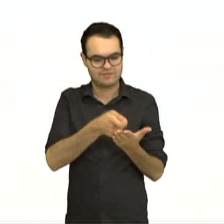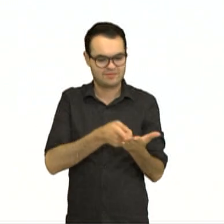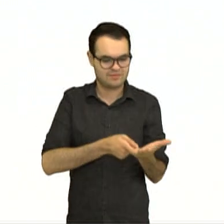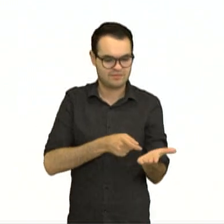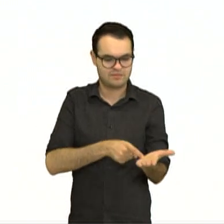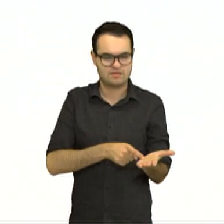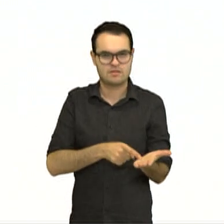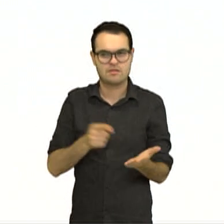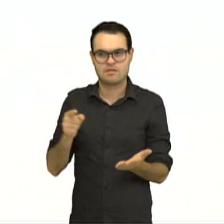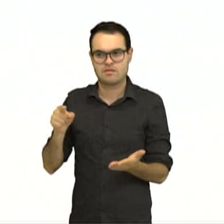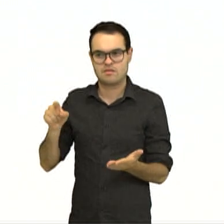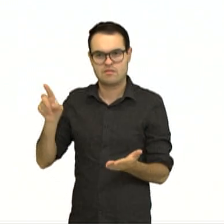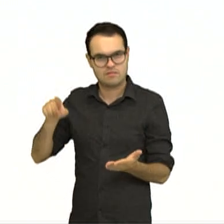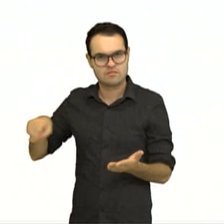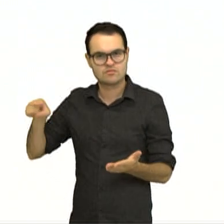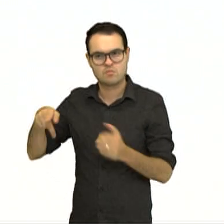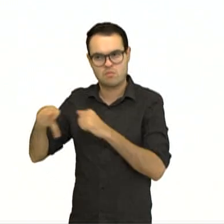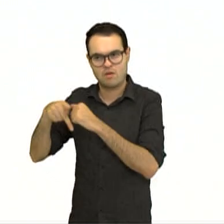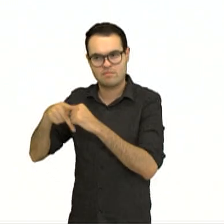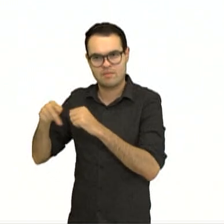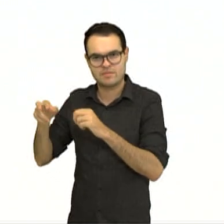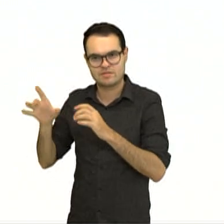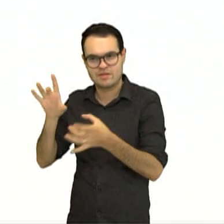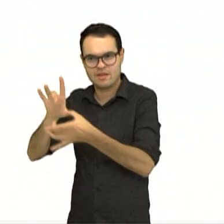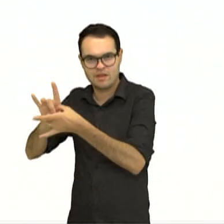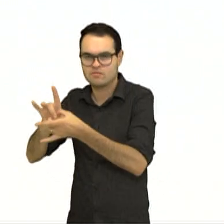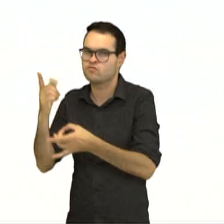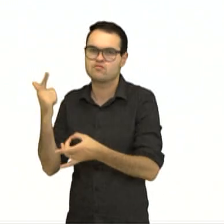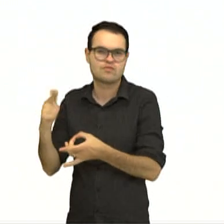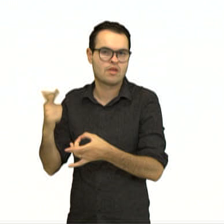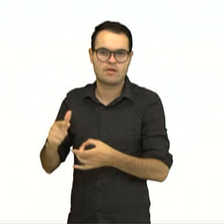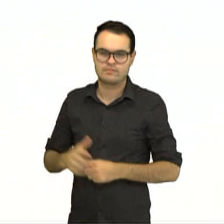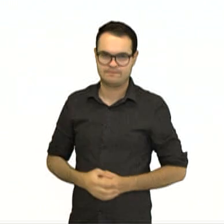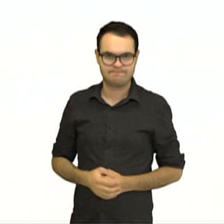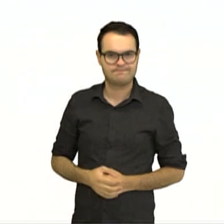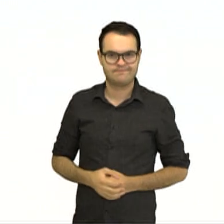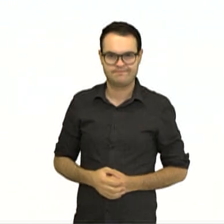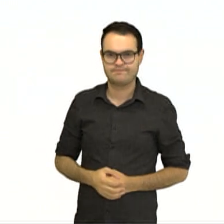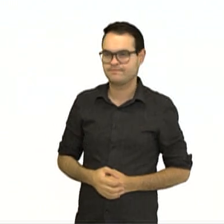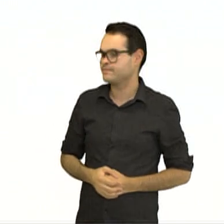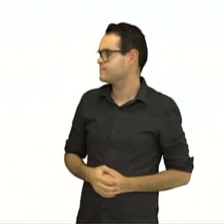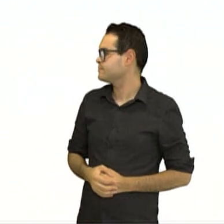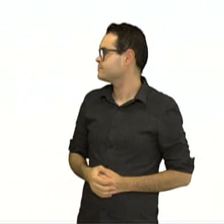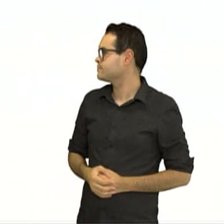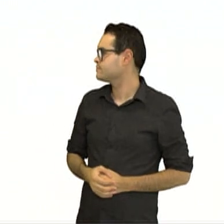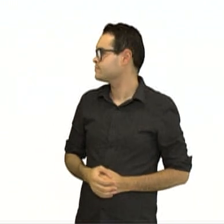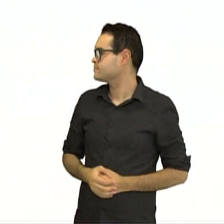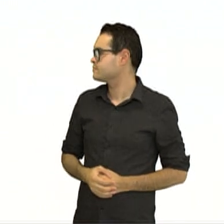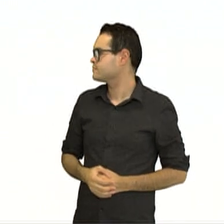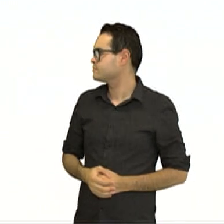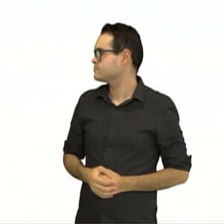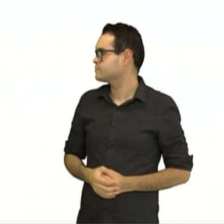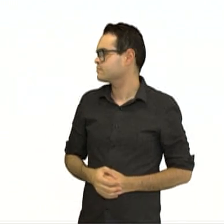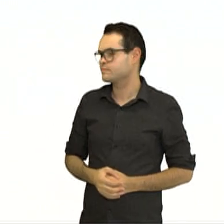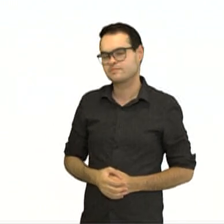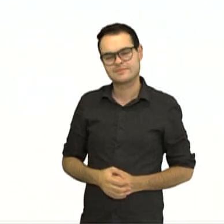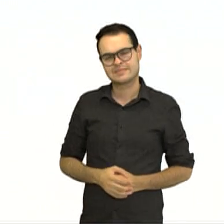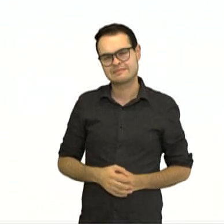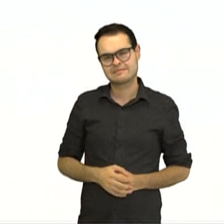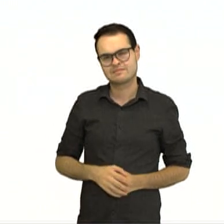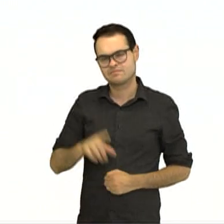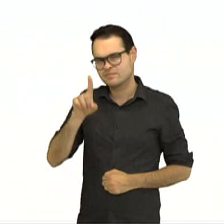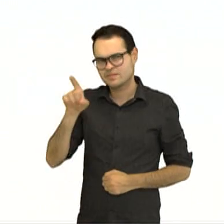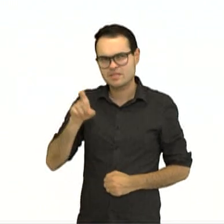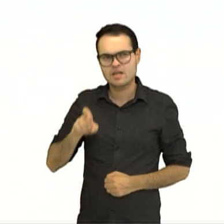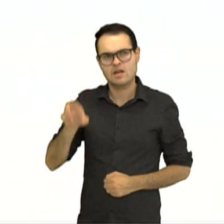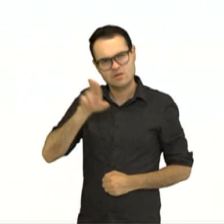tantos pronomes relativos, tá? Also, do you use contractions in formal writing texts? E será que a gente usa